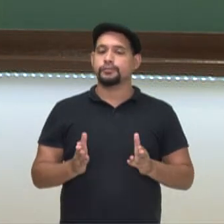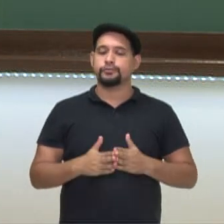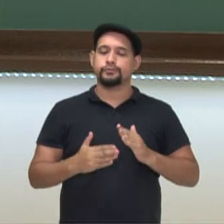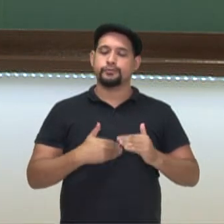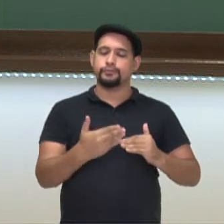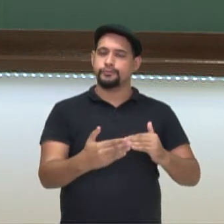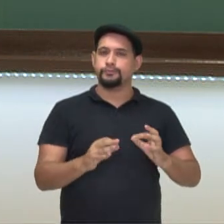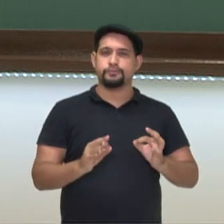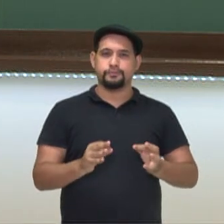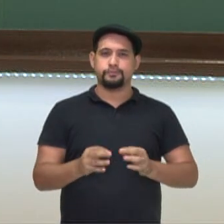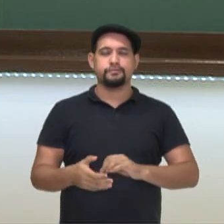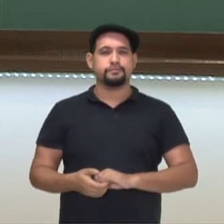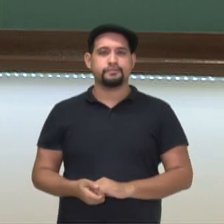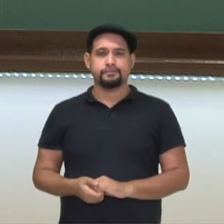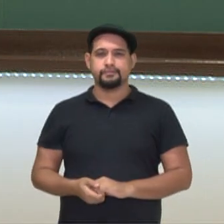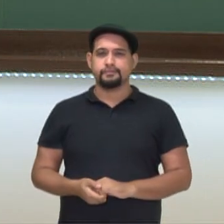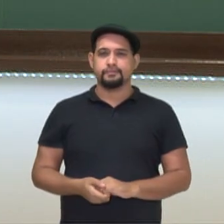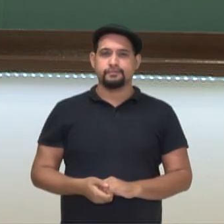continuando.